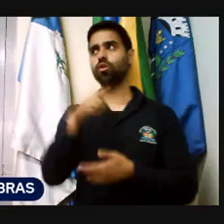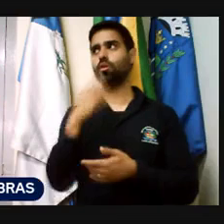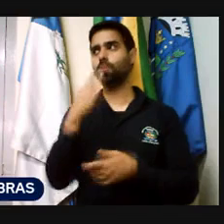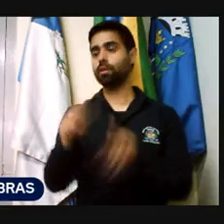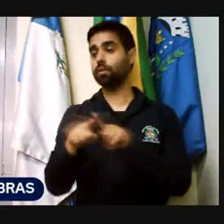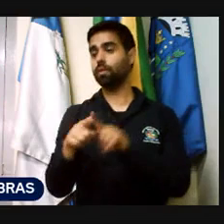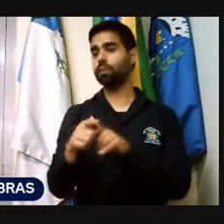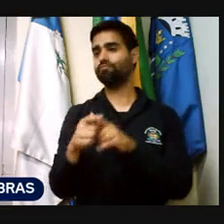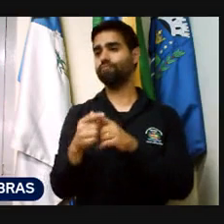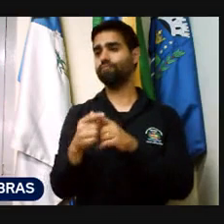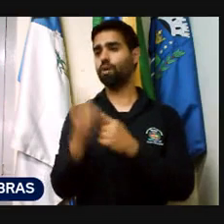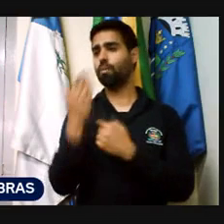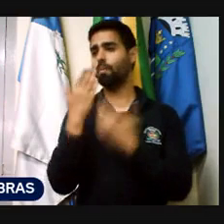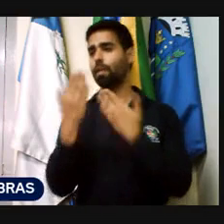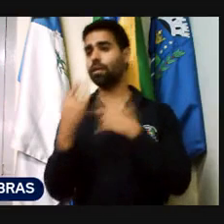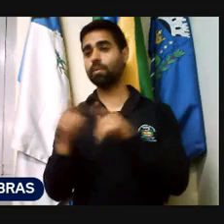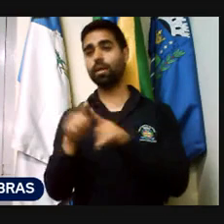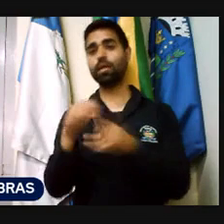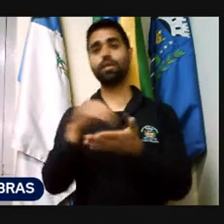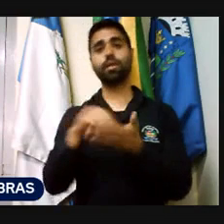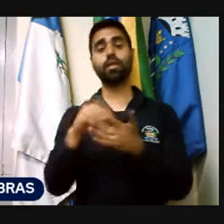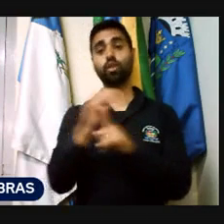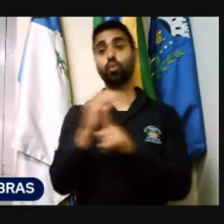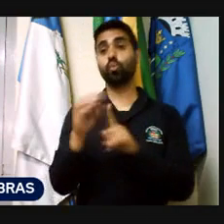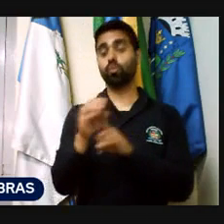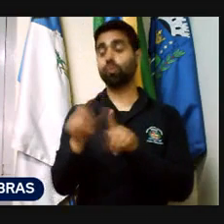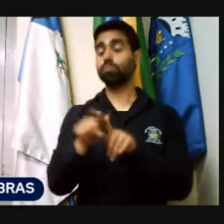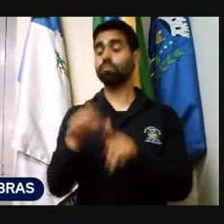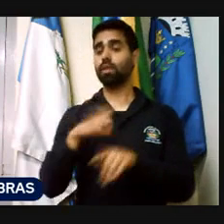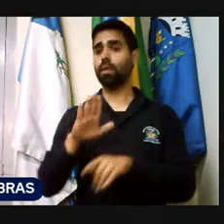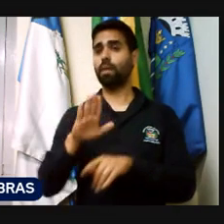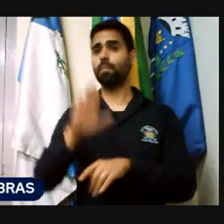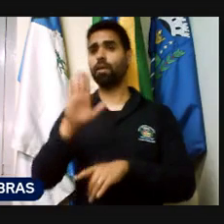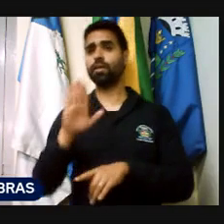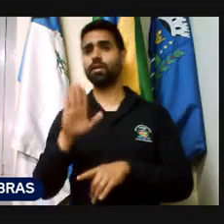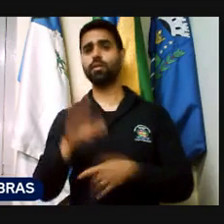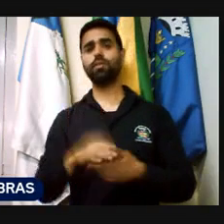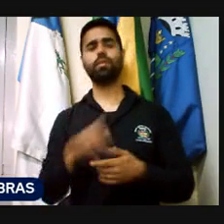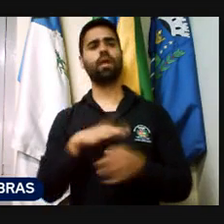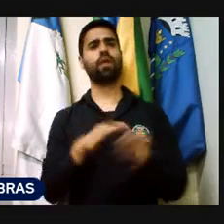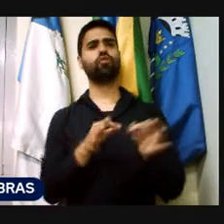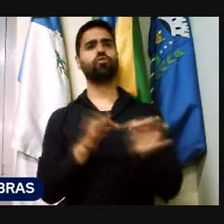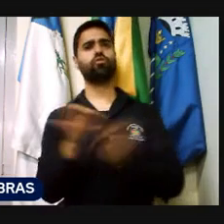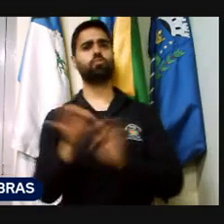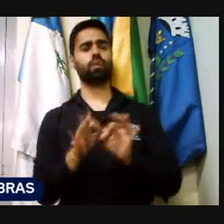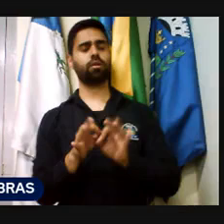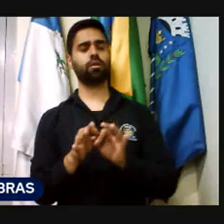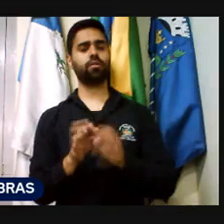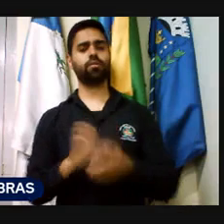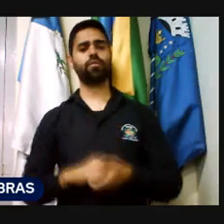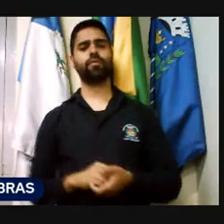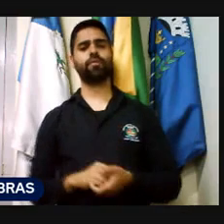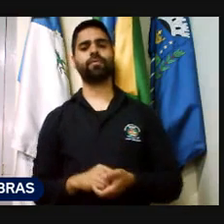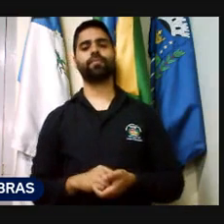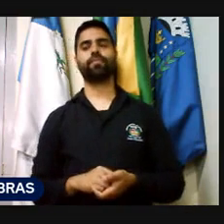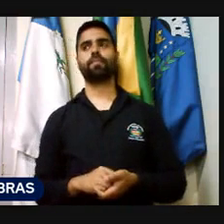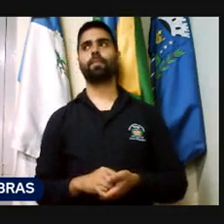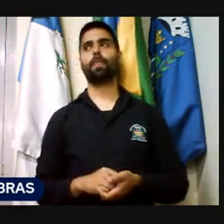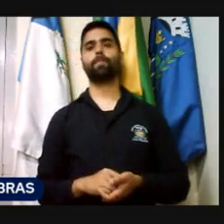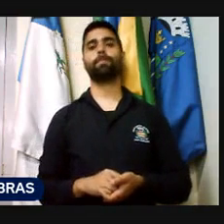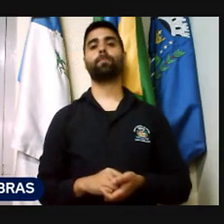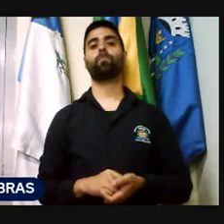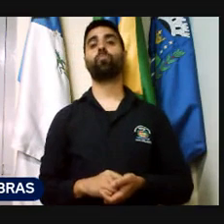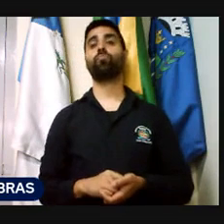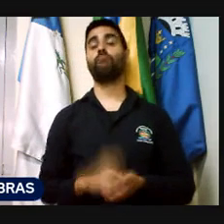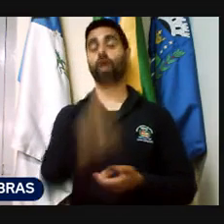esse apelo, Secretaria de Cultura, para estar presente para esses projetos, principalmente as pessoas